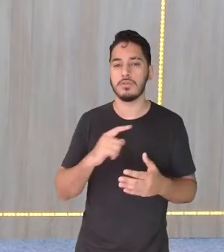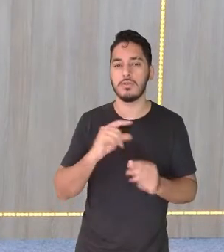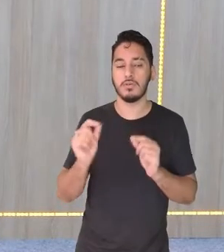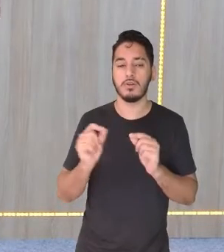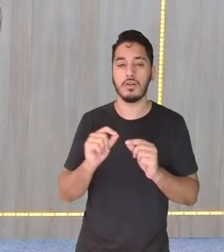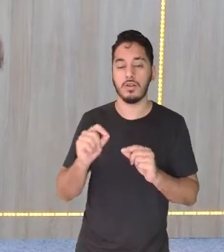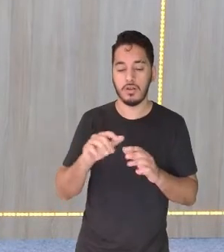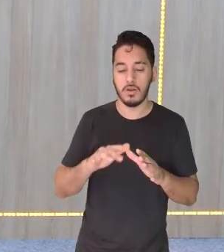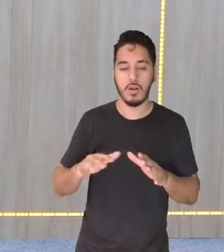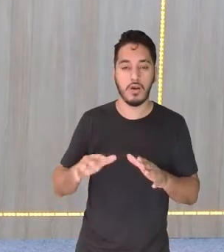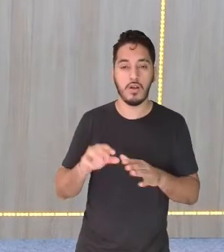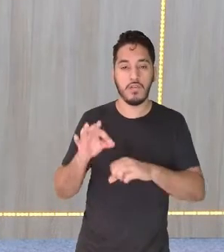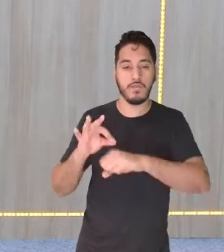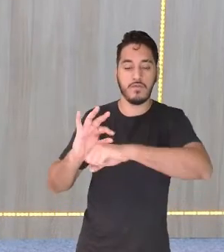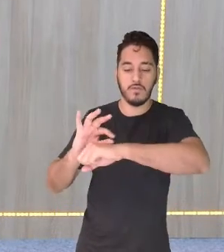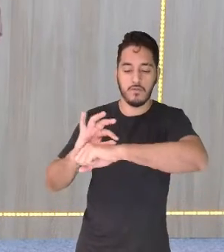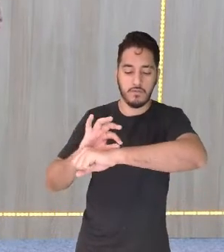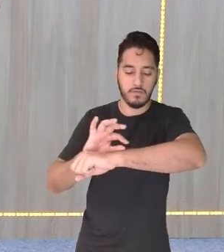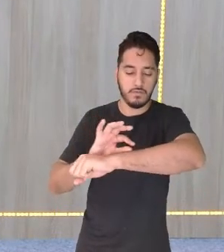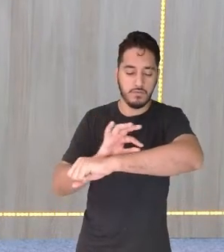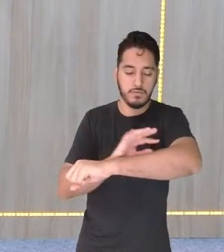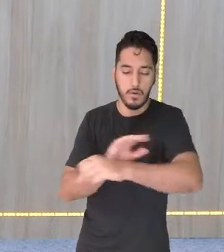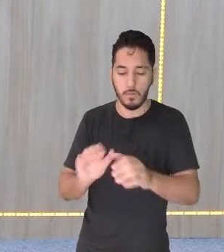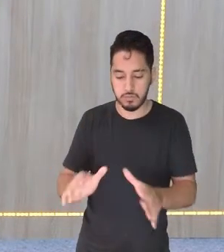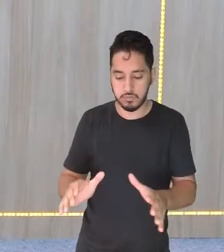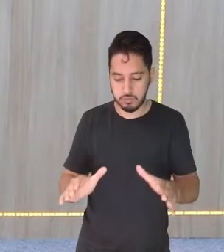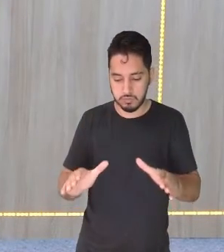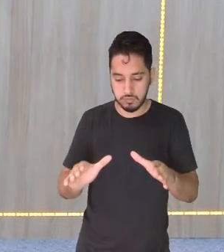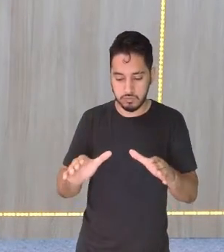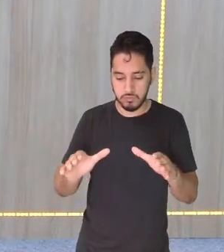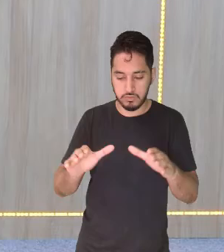aqueles formigueiros são lindos, viu, professor? É um trabalho que